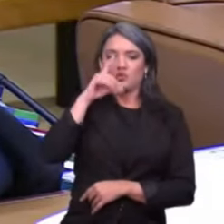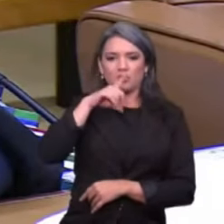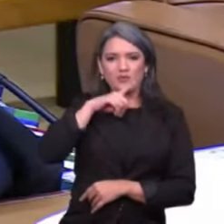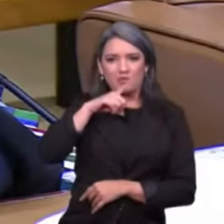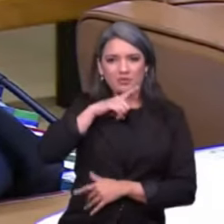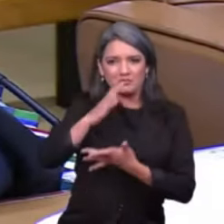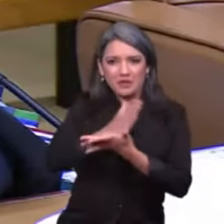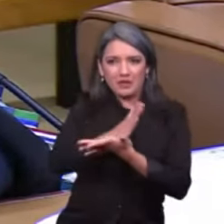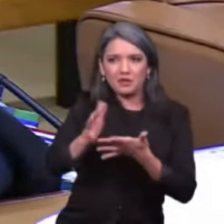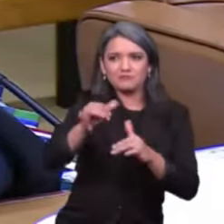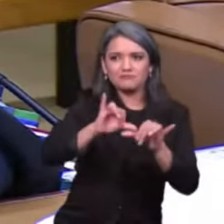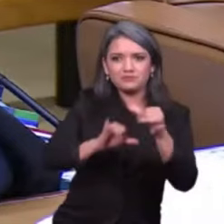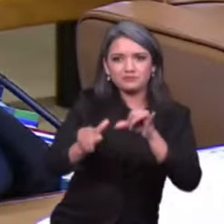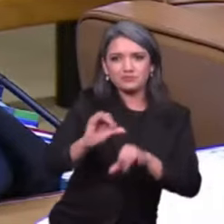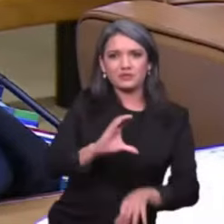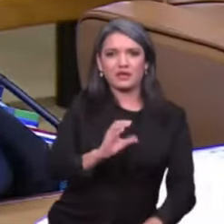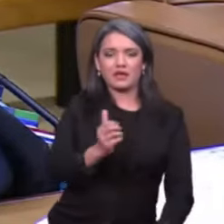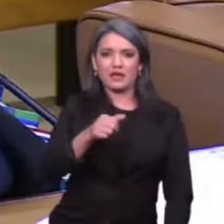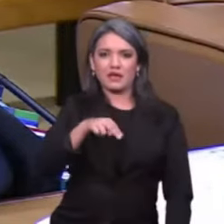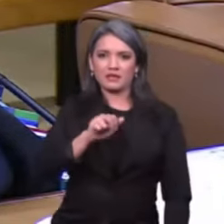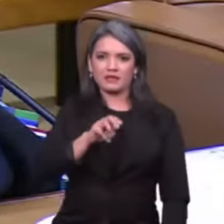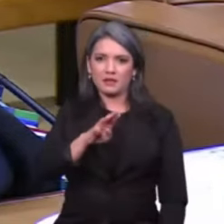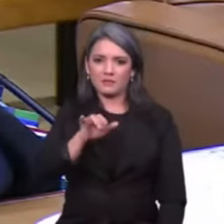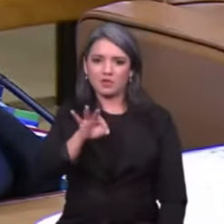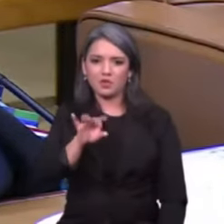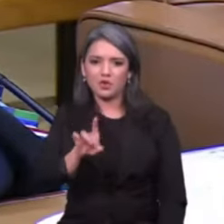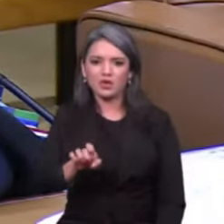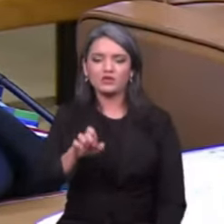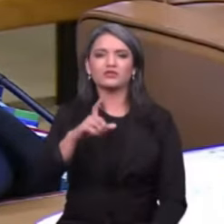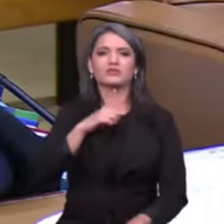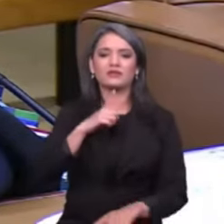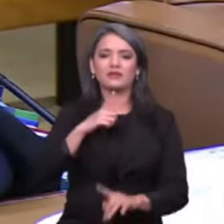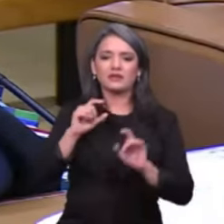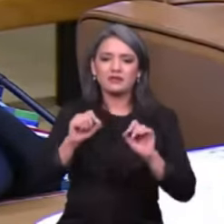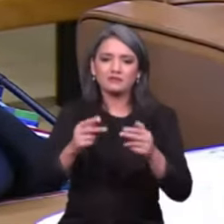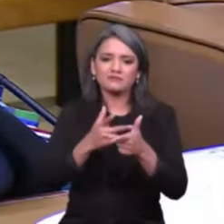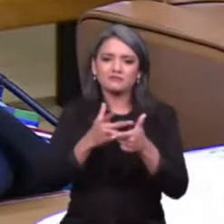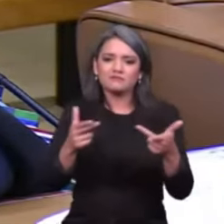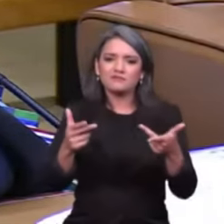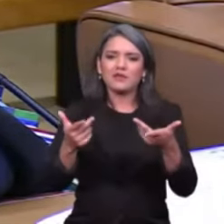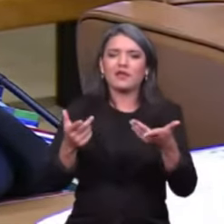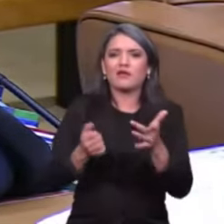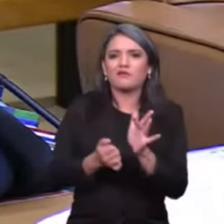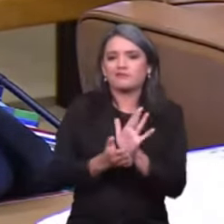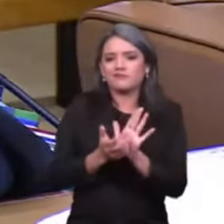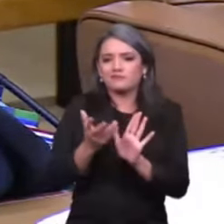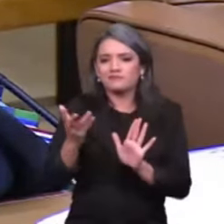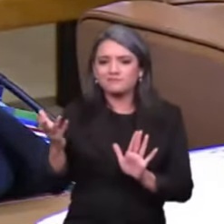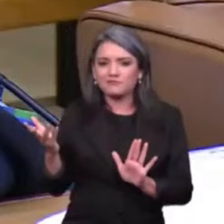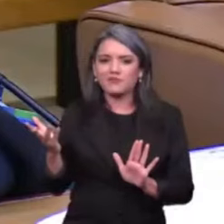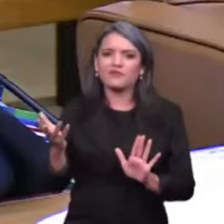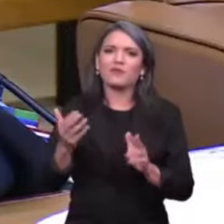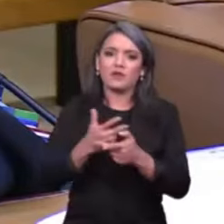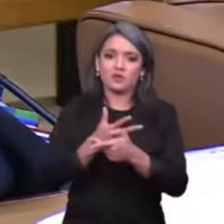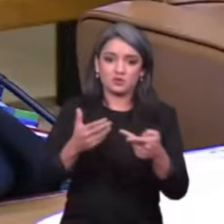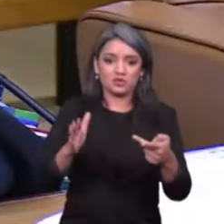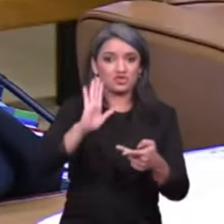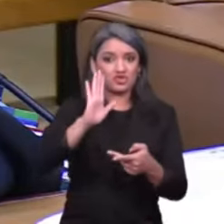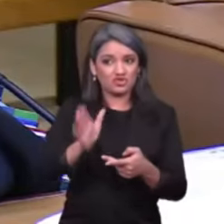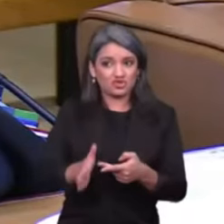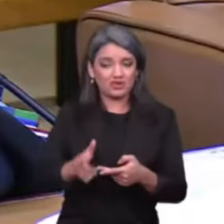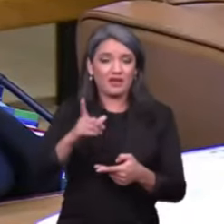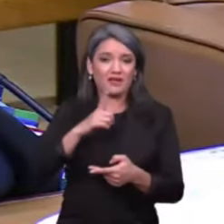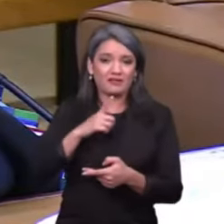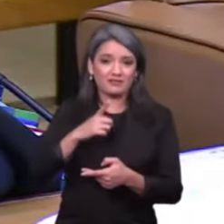componentes canabinoides que se ligam aos receptores, muitos papéis já foram atribuídos a esse